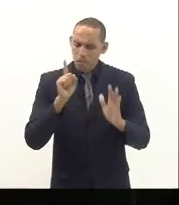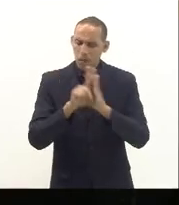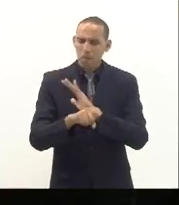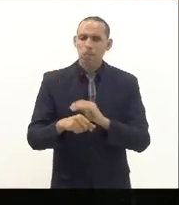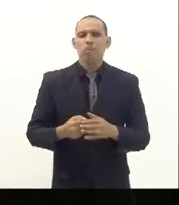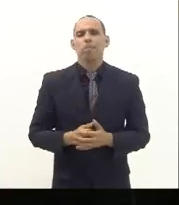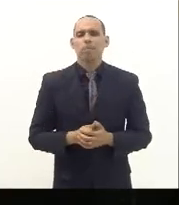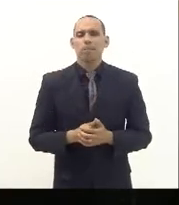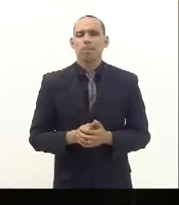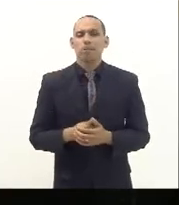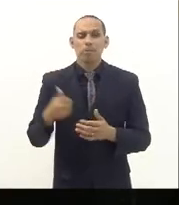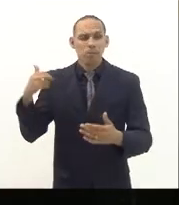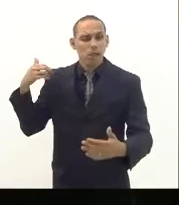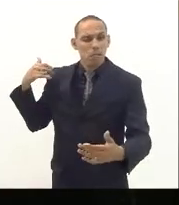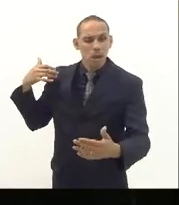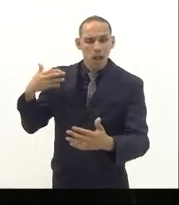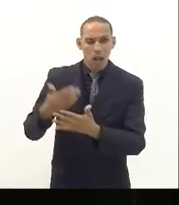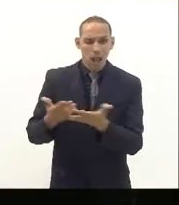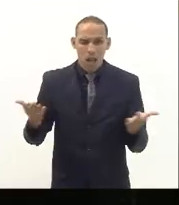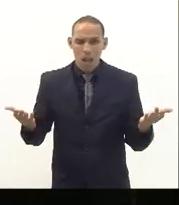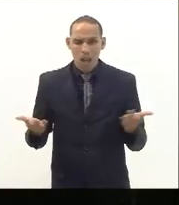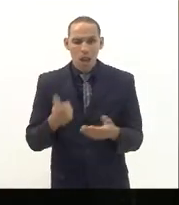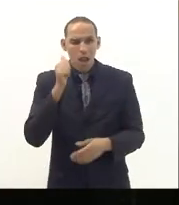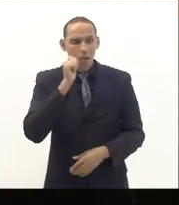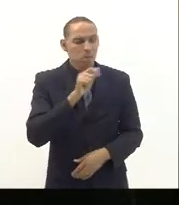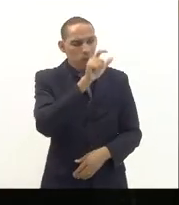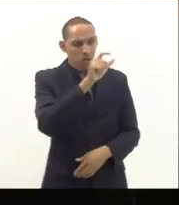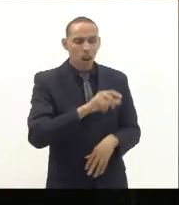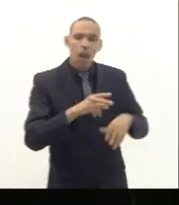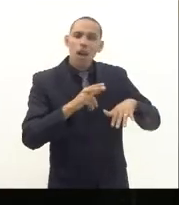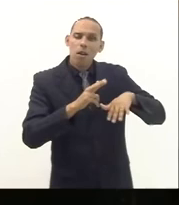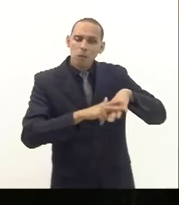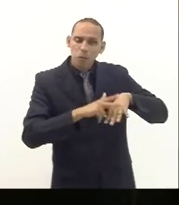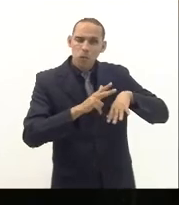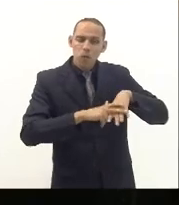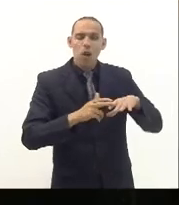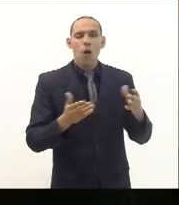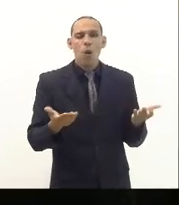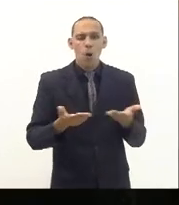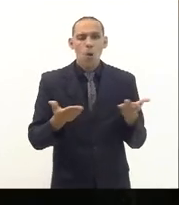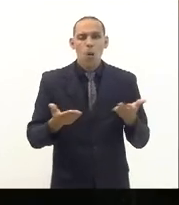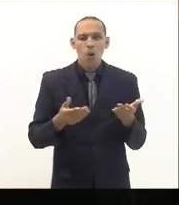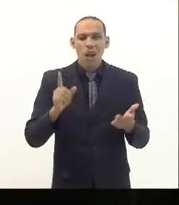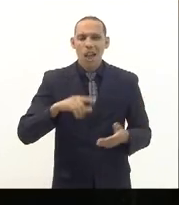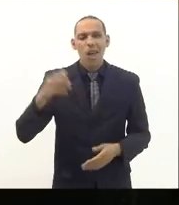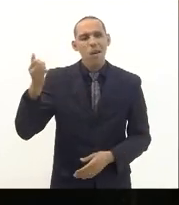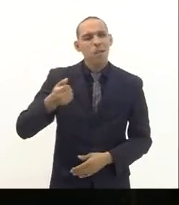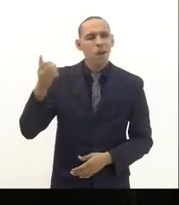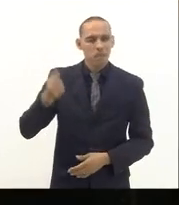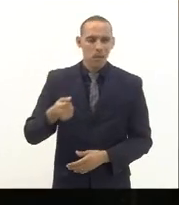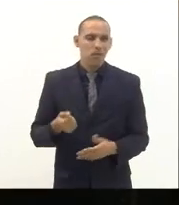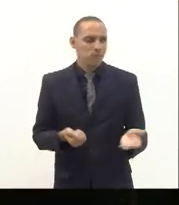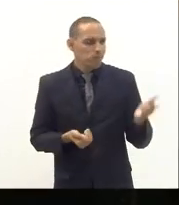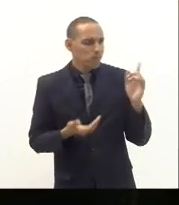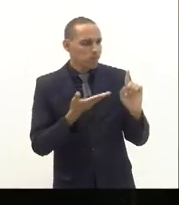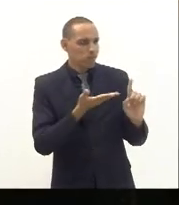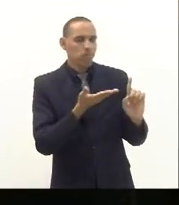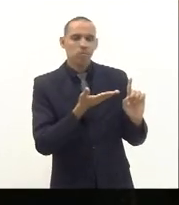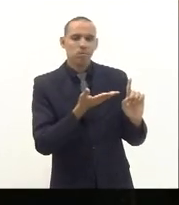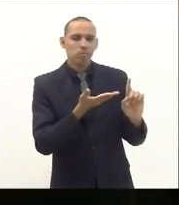até agora essa senhora que se tornou viúva que hoje se torna uma pensionista